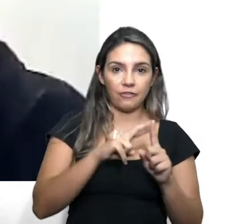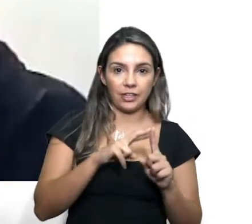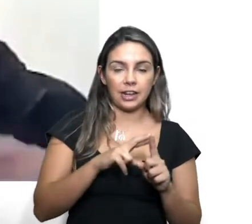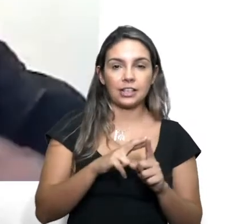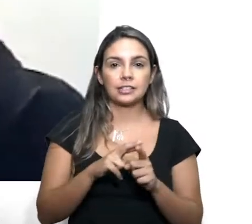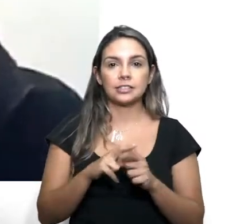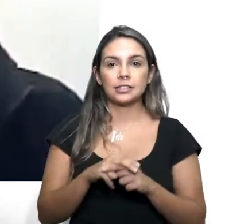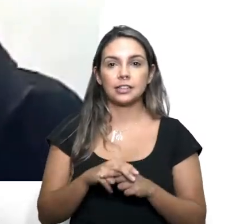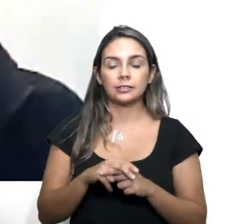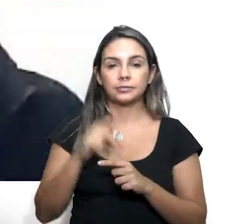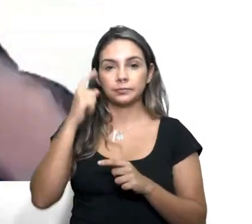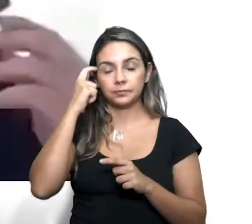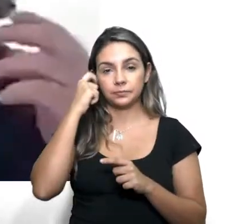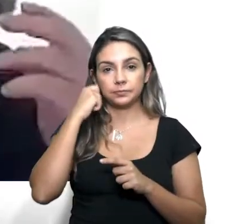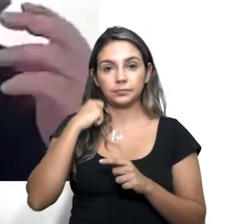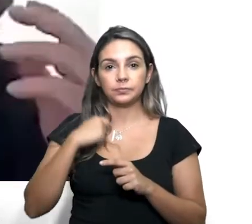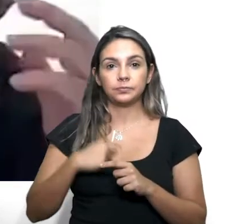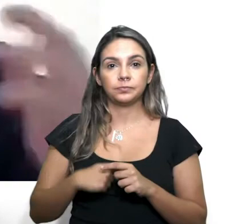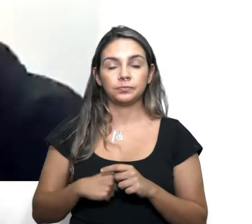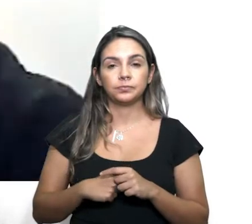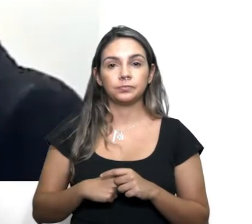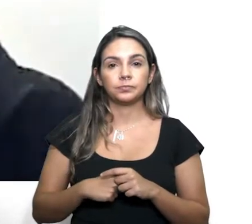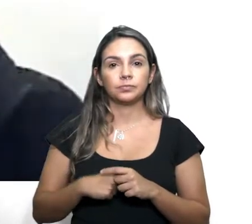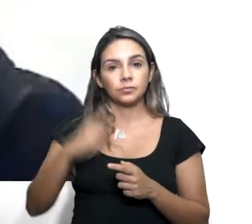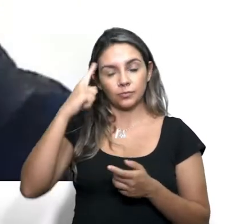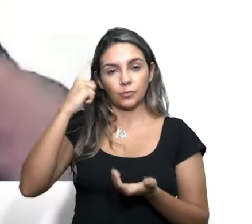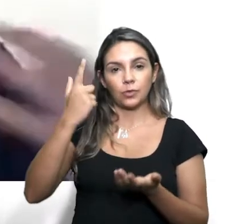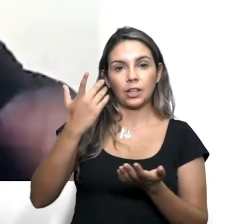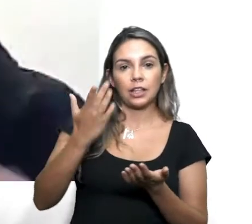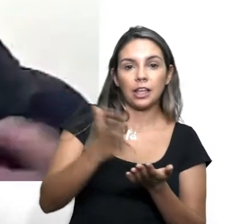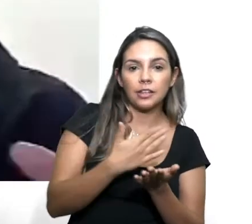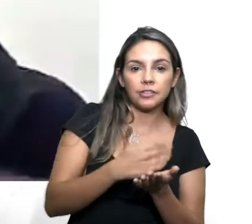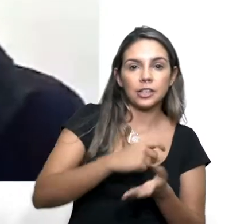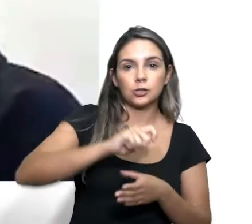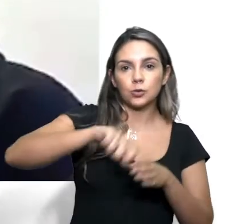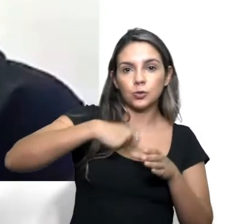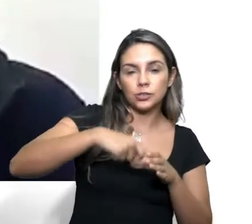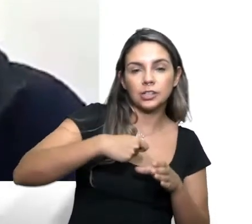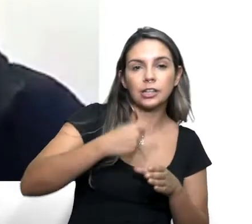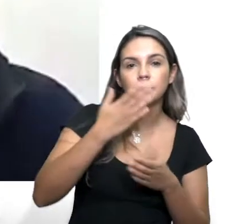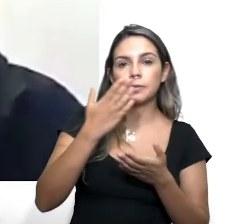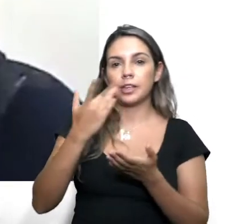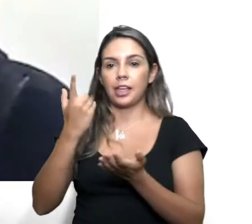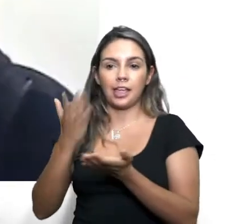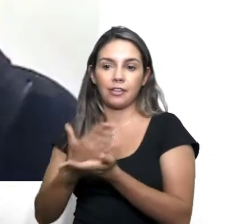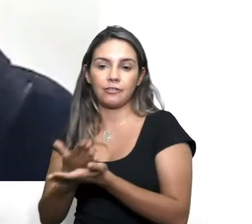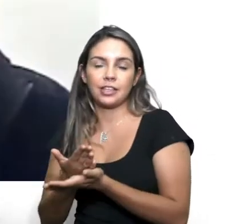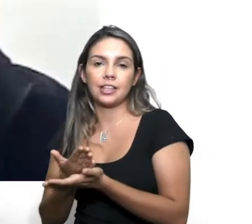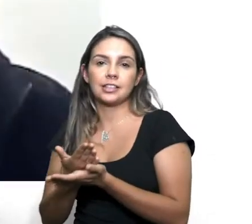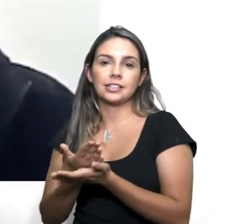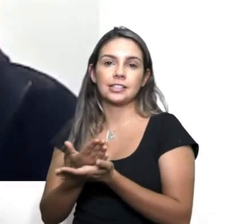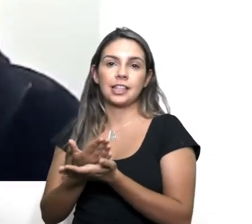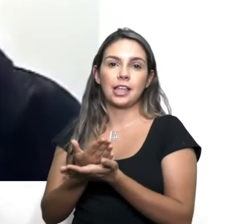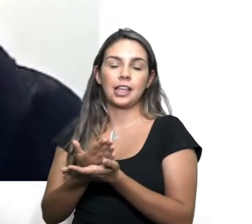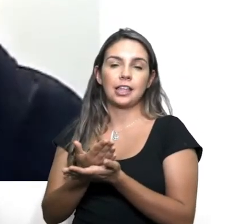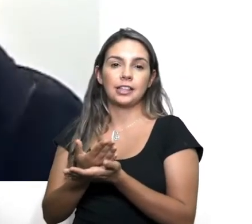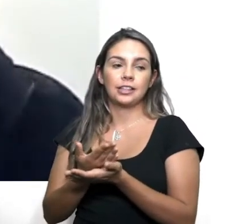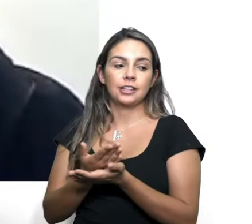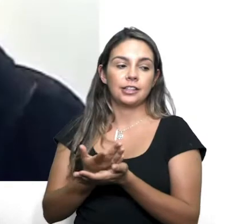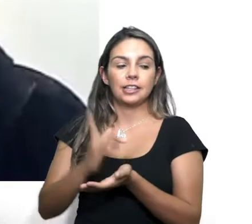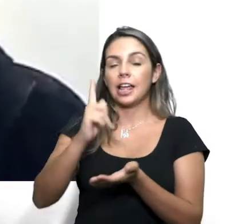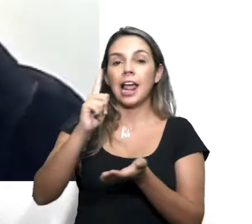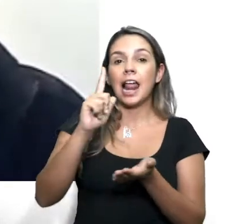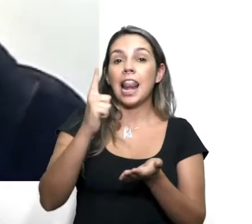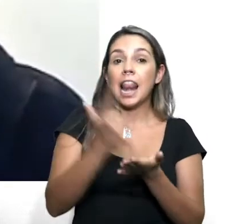Pensamos em uma revista de cozinha, uma revista de carros, uma revista não sei o quê, tem 2 ou 3 páginas sobre livros, e não é livros